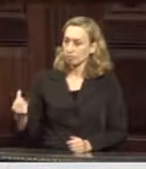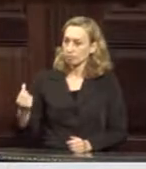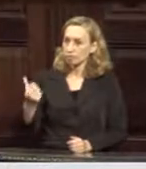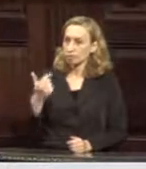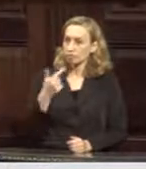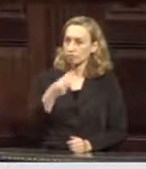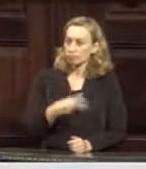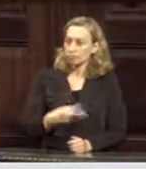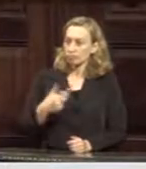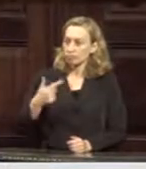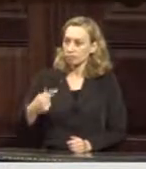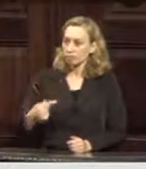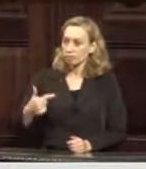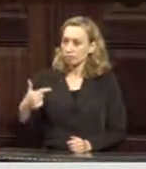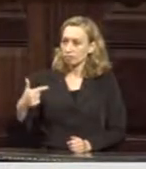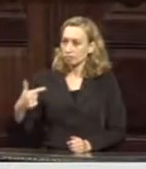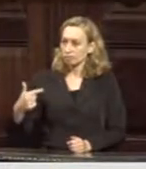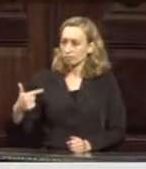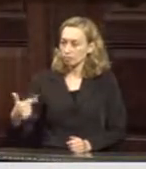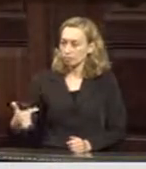R$ 672.000. Em 2017,